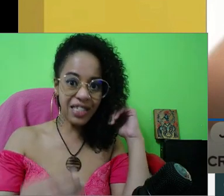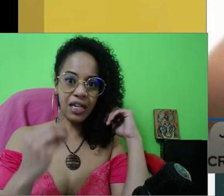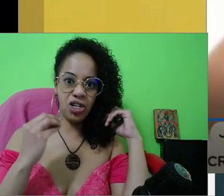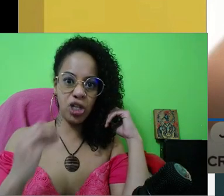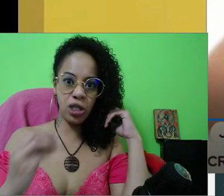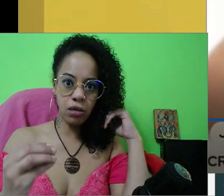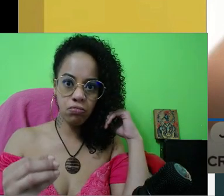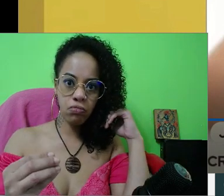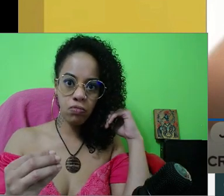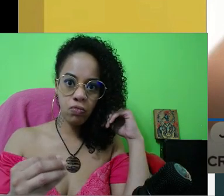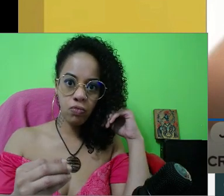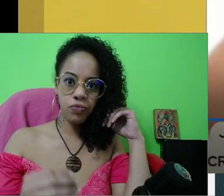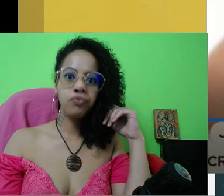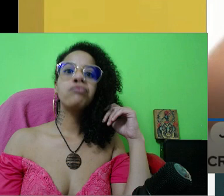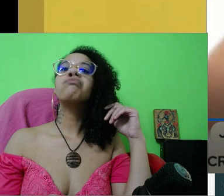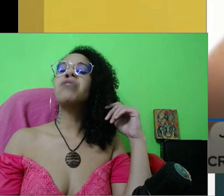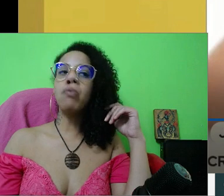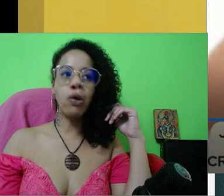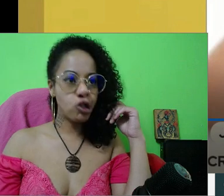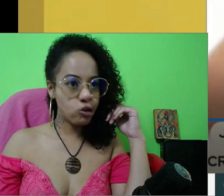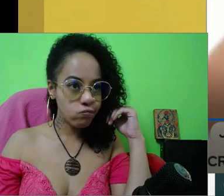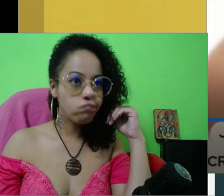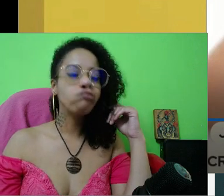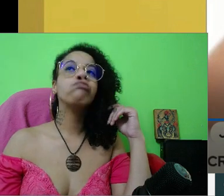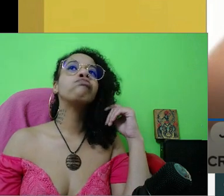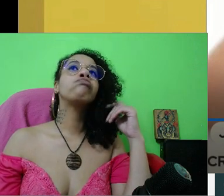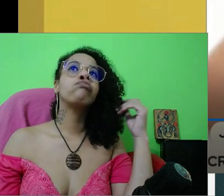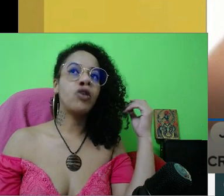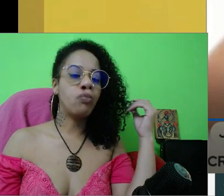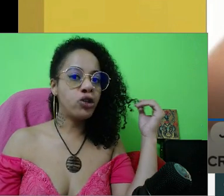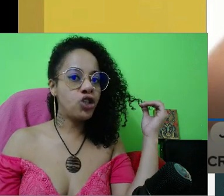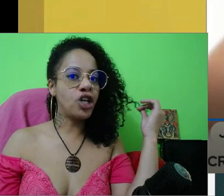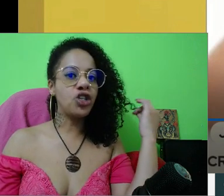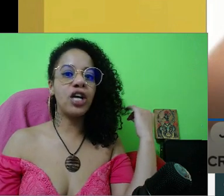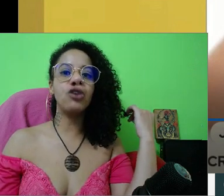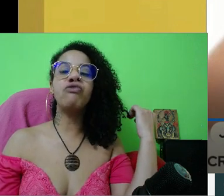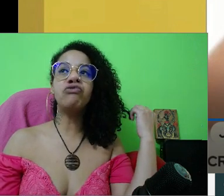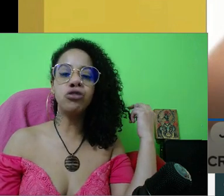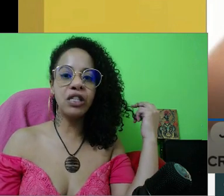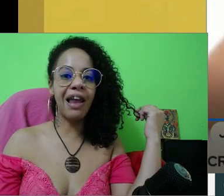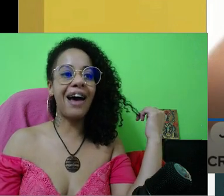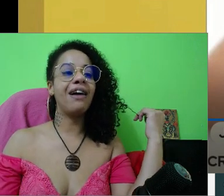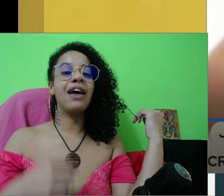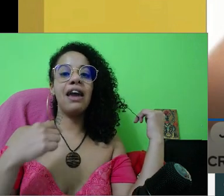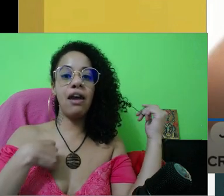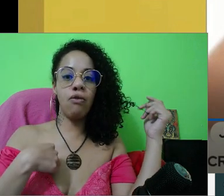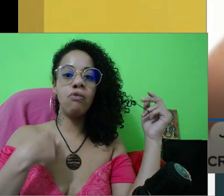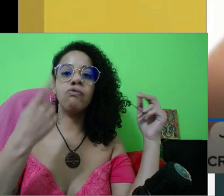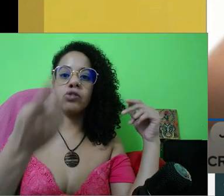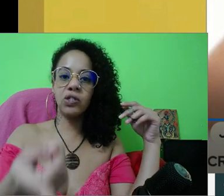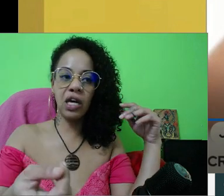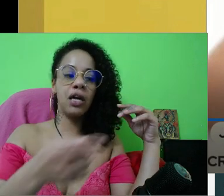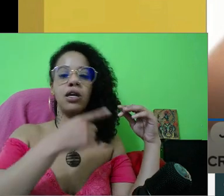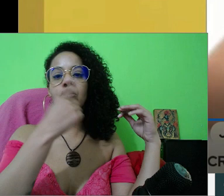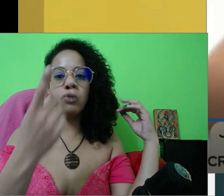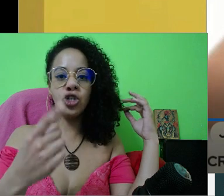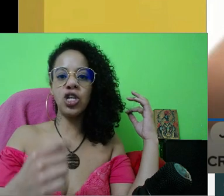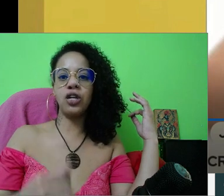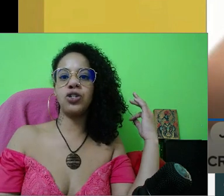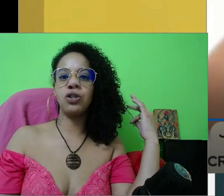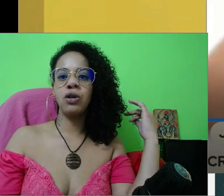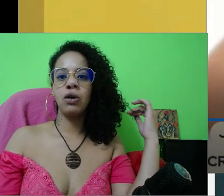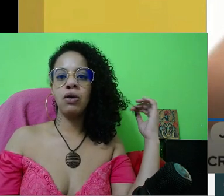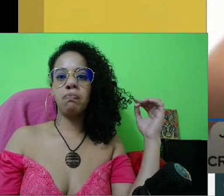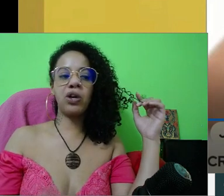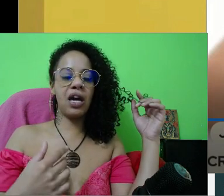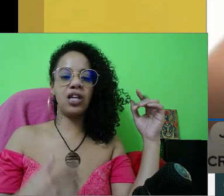um monte vocês acredita m tem um monte de gente querendo fuzilar eu você e